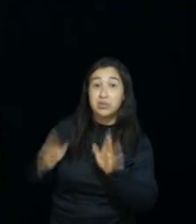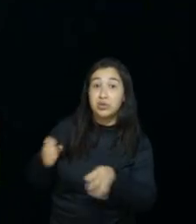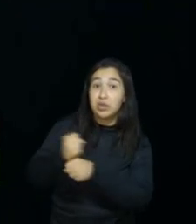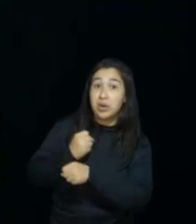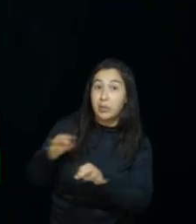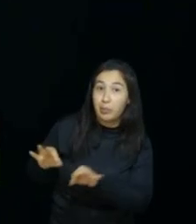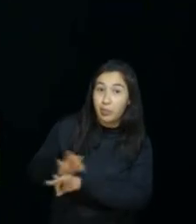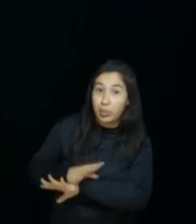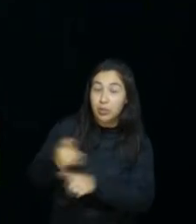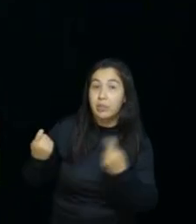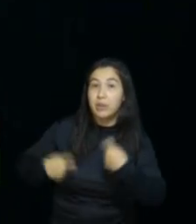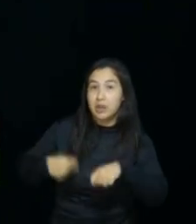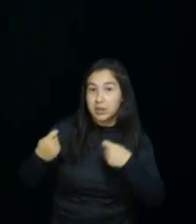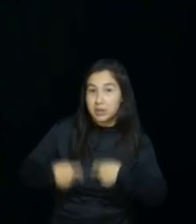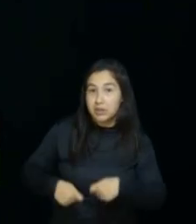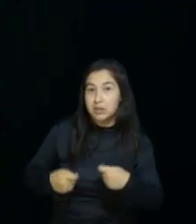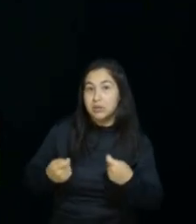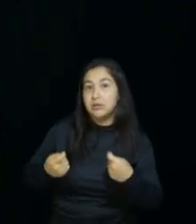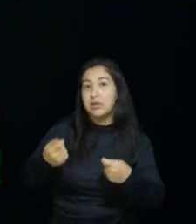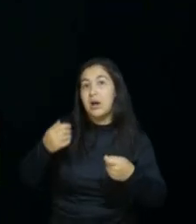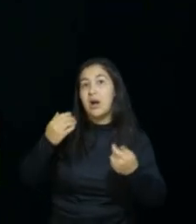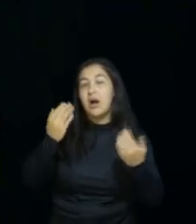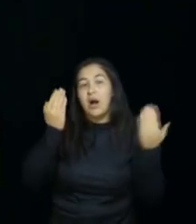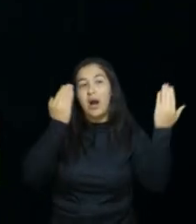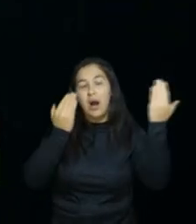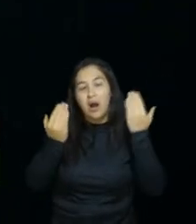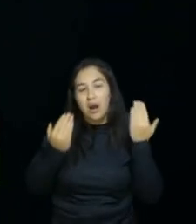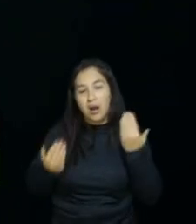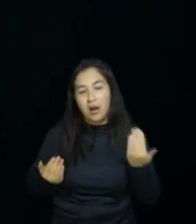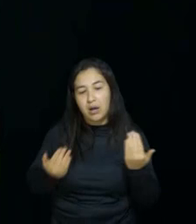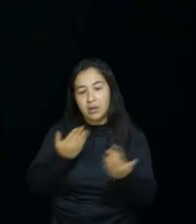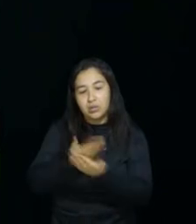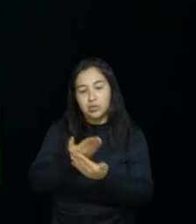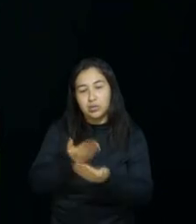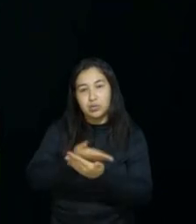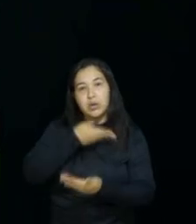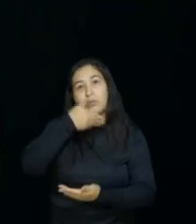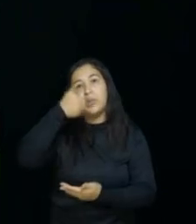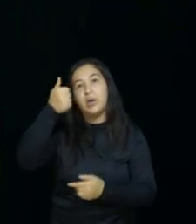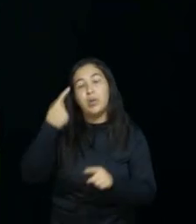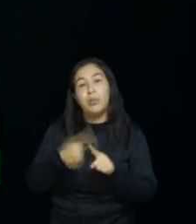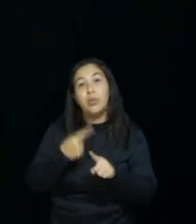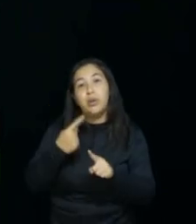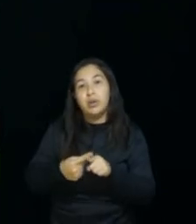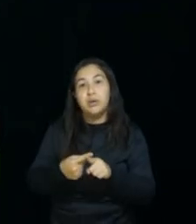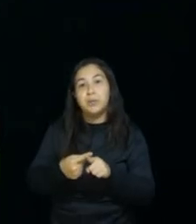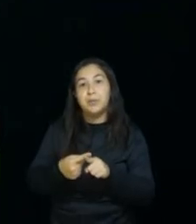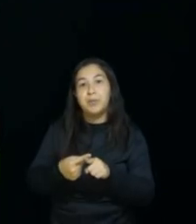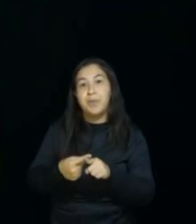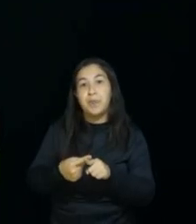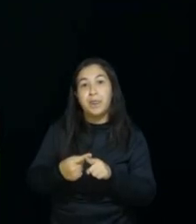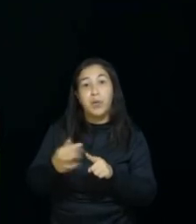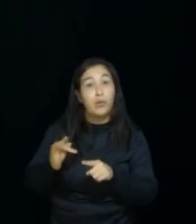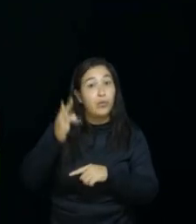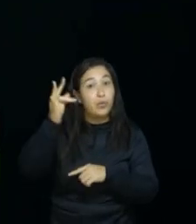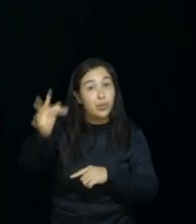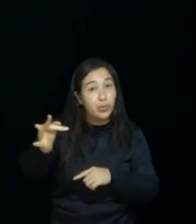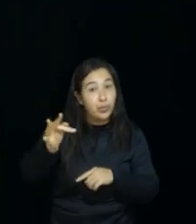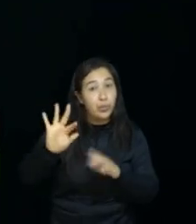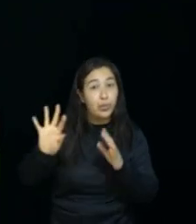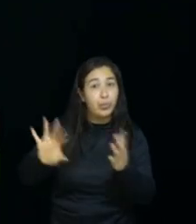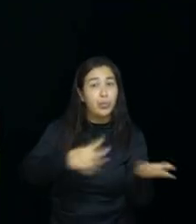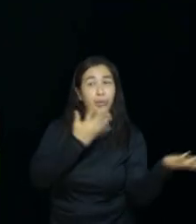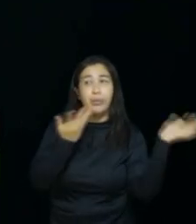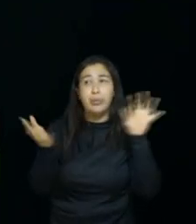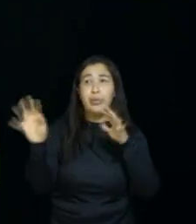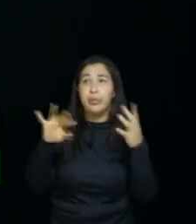esse cálculo e uma revisão em todas essas estruturas, porque a situação daqui por diante dos fenômenos climáticos é